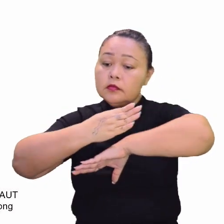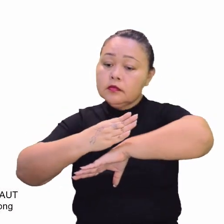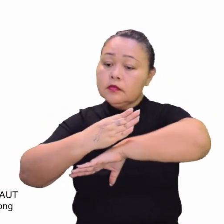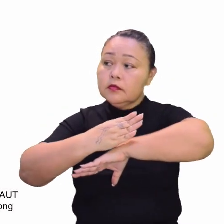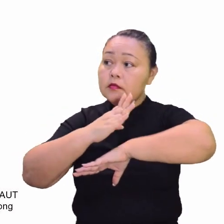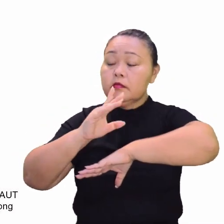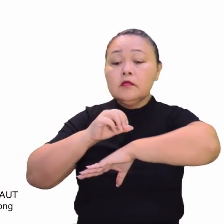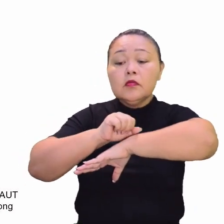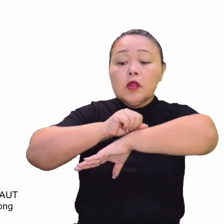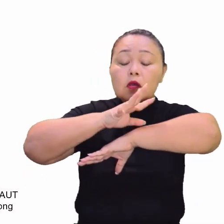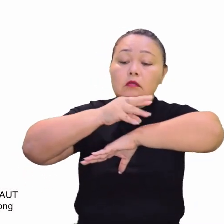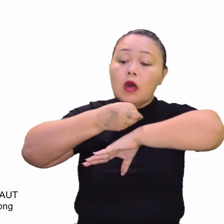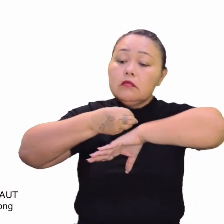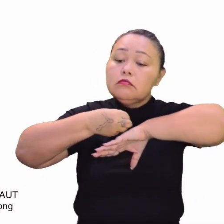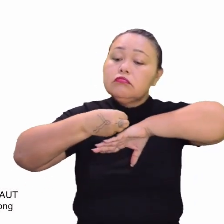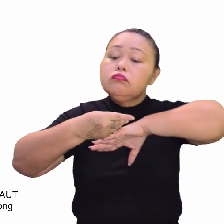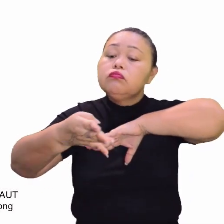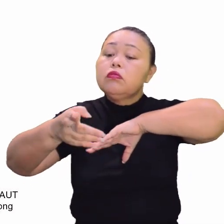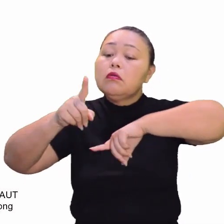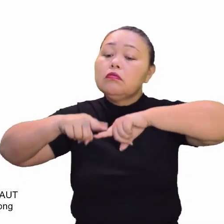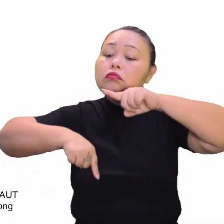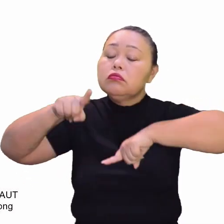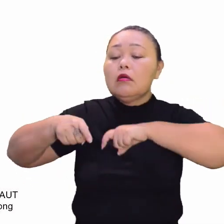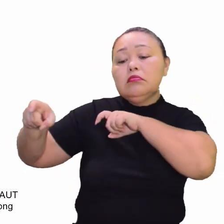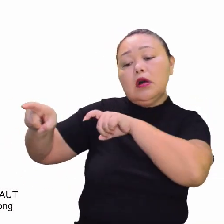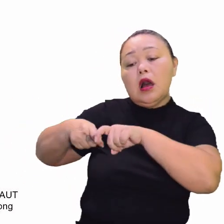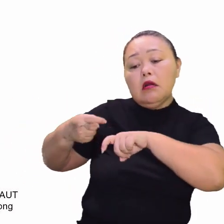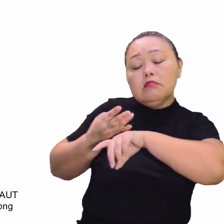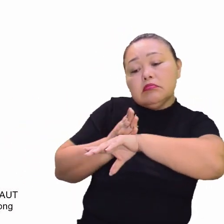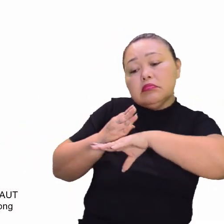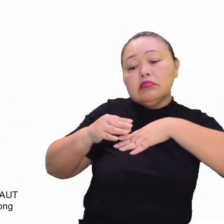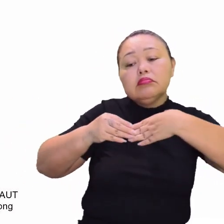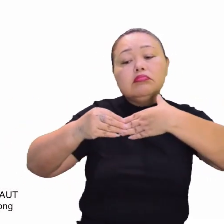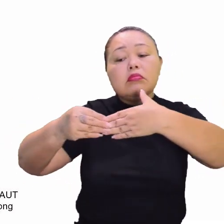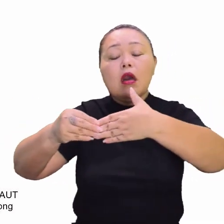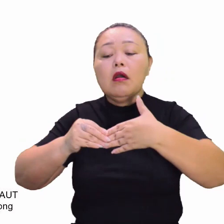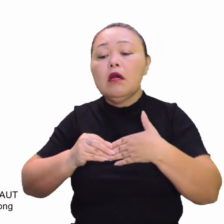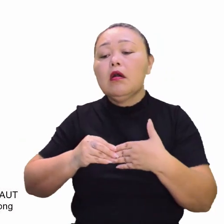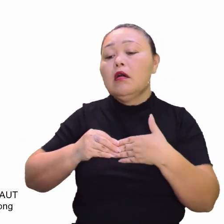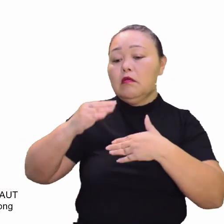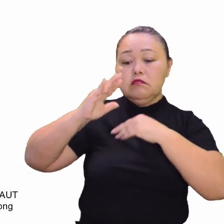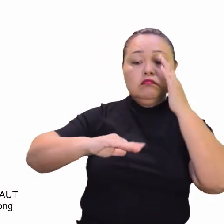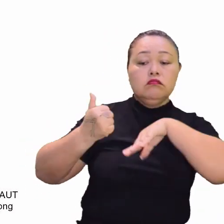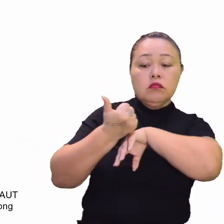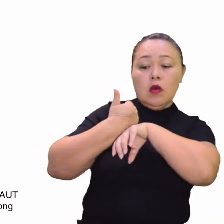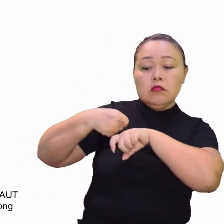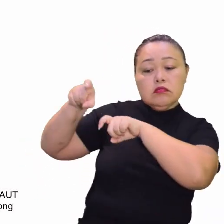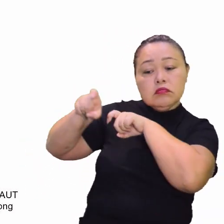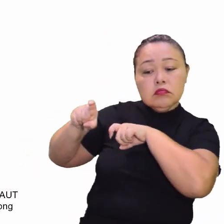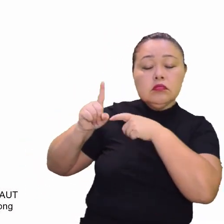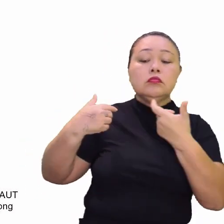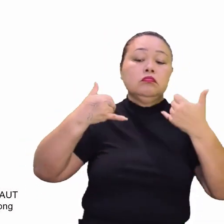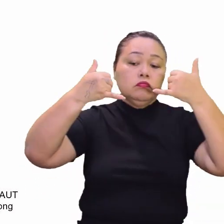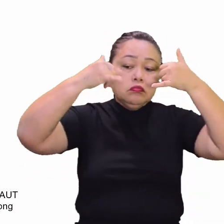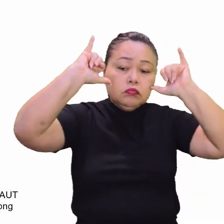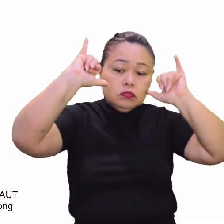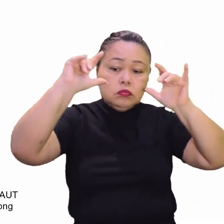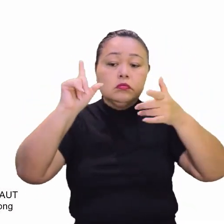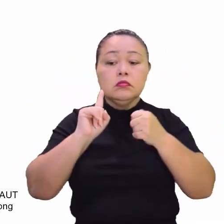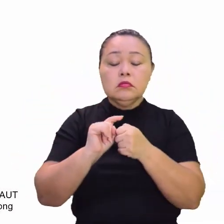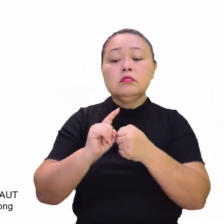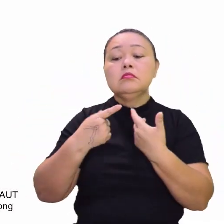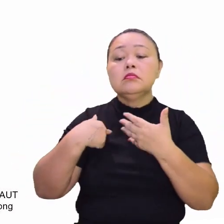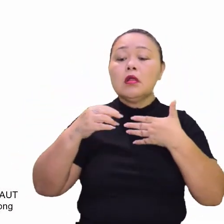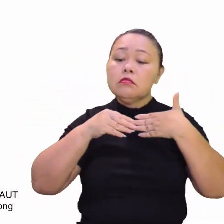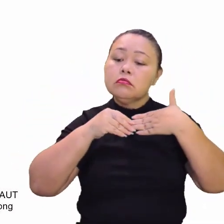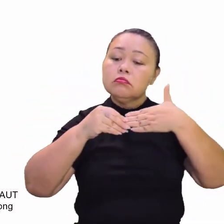ponto para escoar a produção agrícola. Exatamente. Desses agricultores, desses pecuaristas. Não é isso,